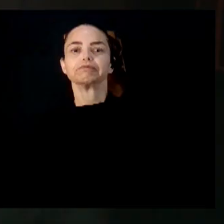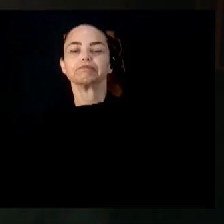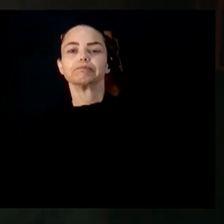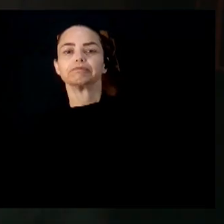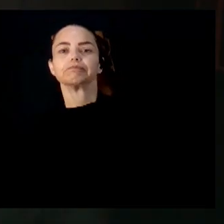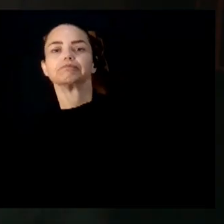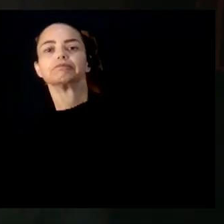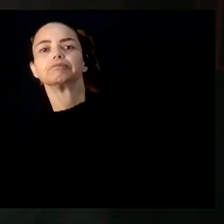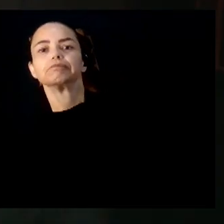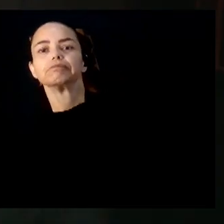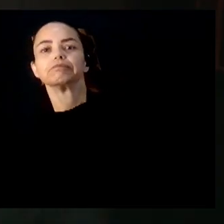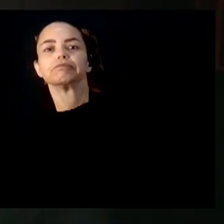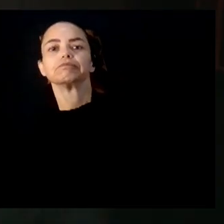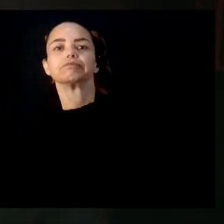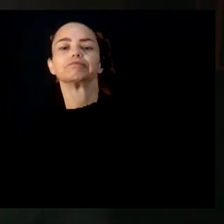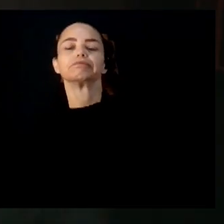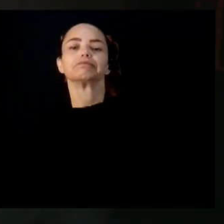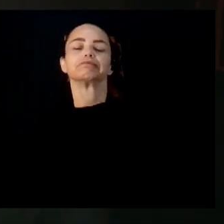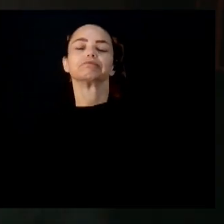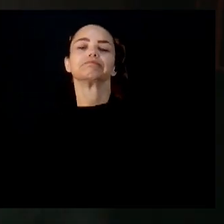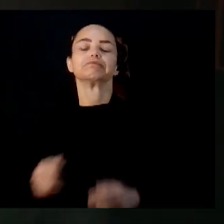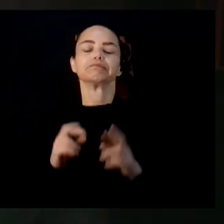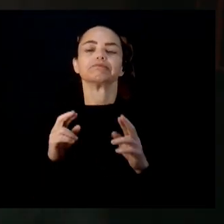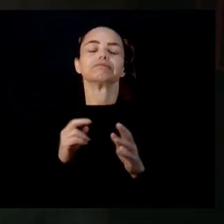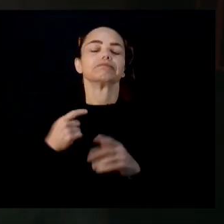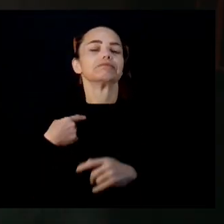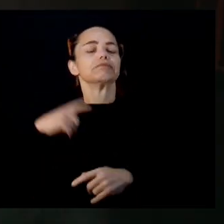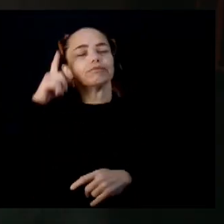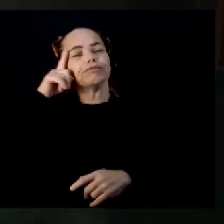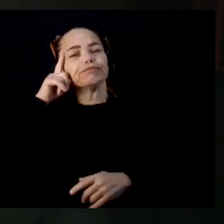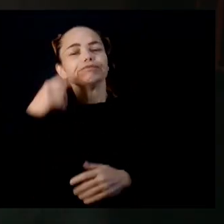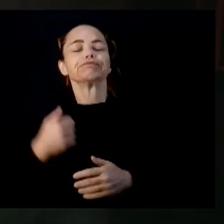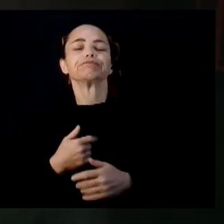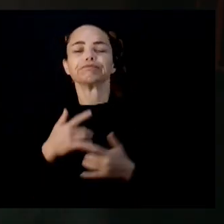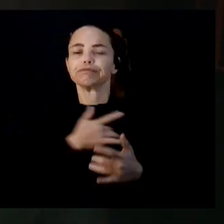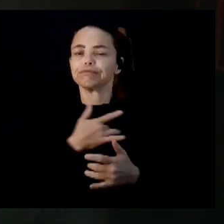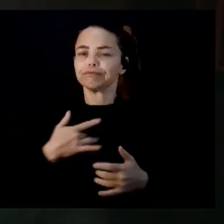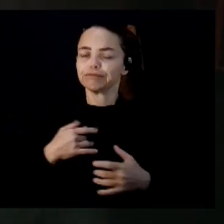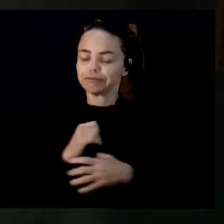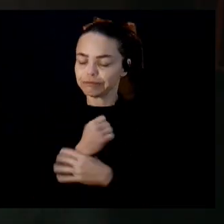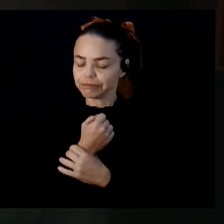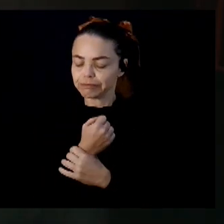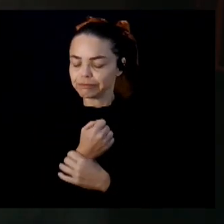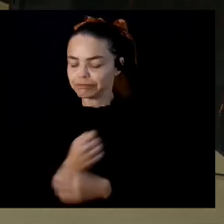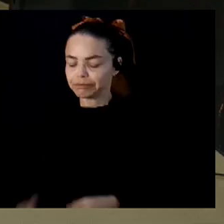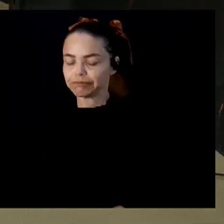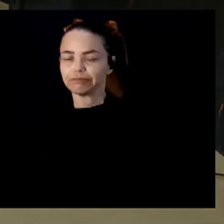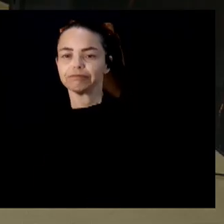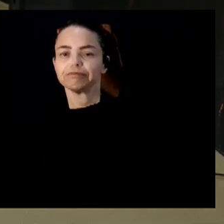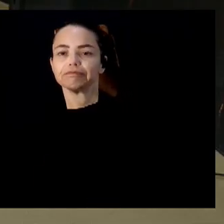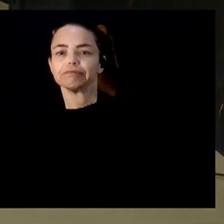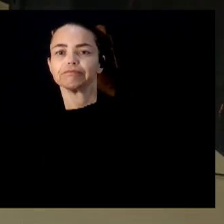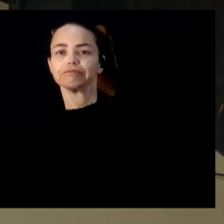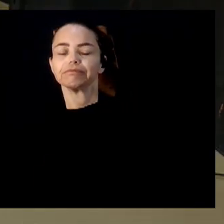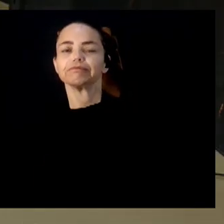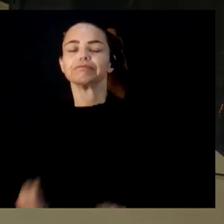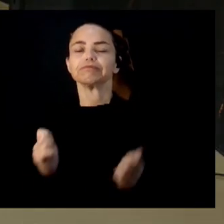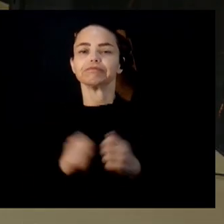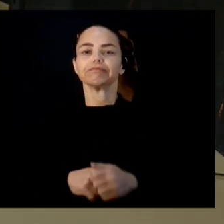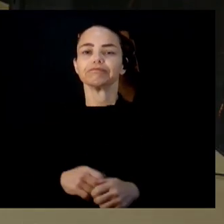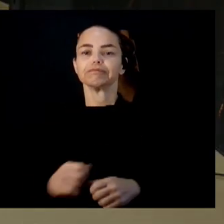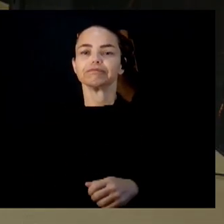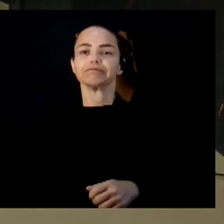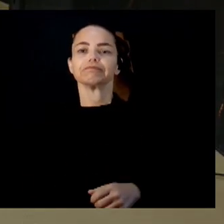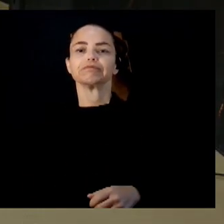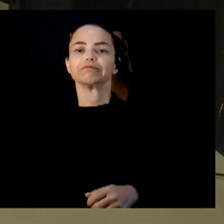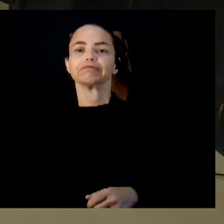momento essa rotina saudável, que traz segurança e previsibilidade, pode se transformar, na